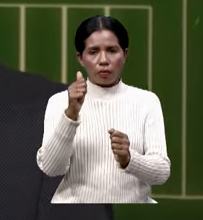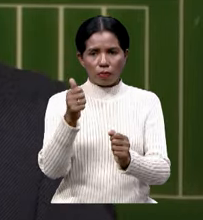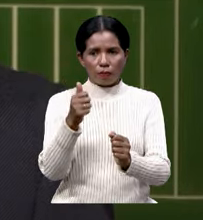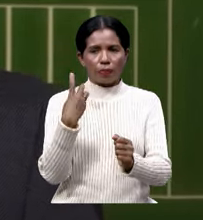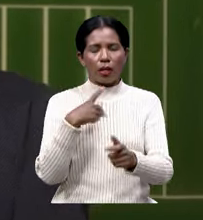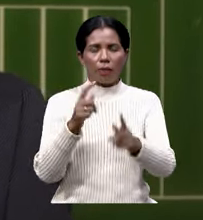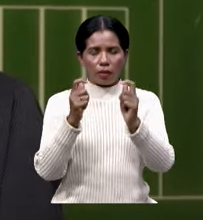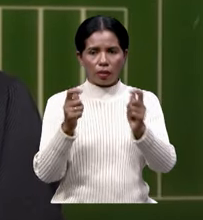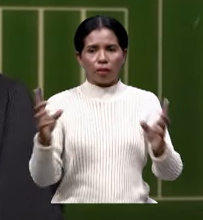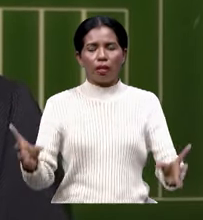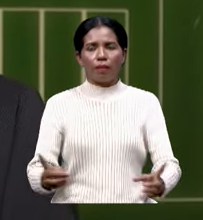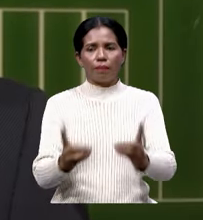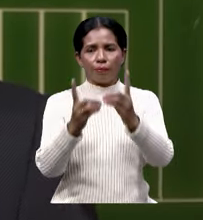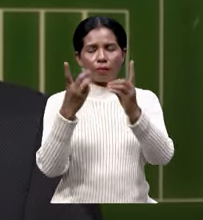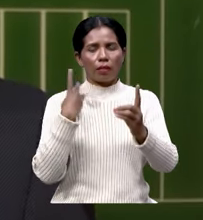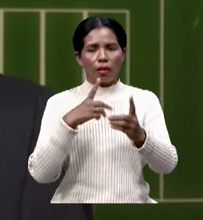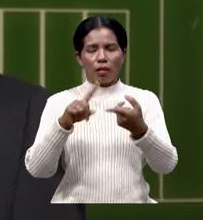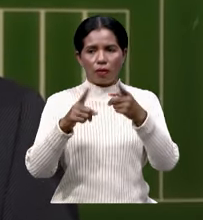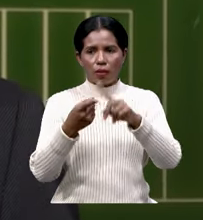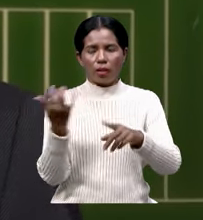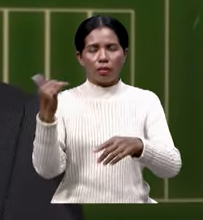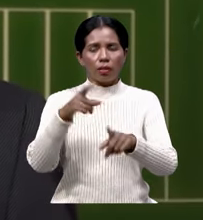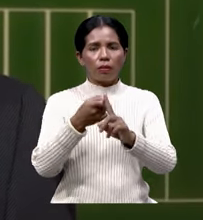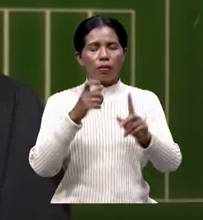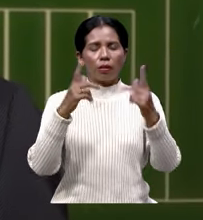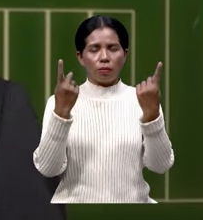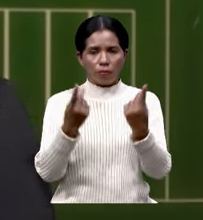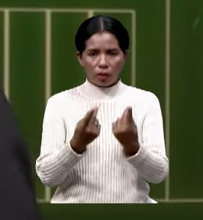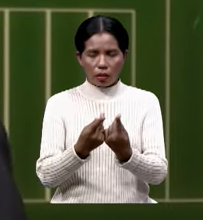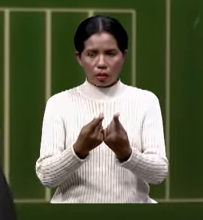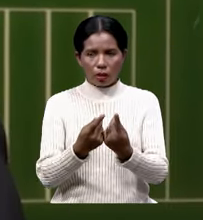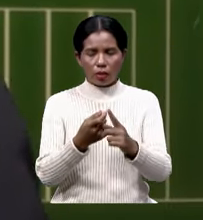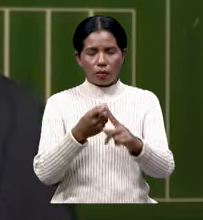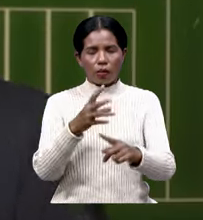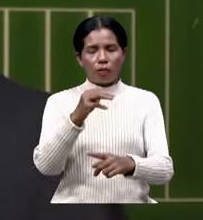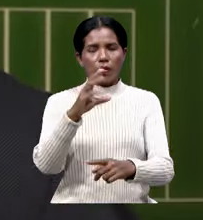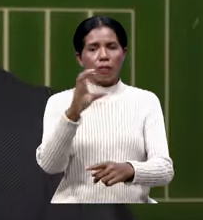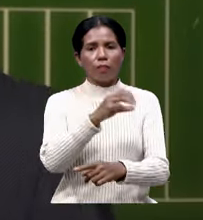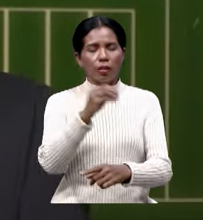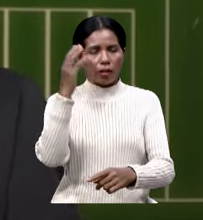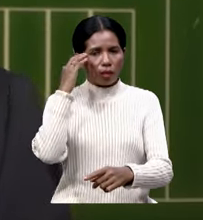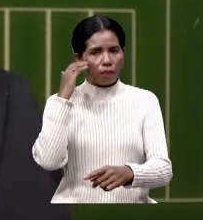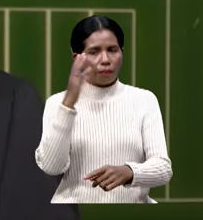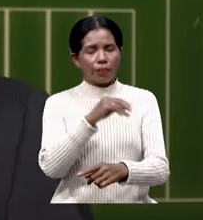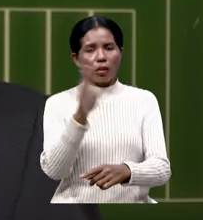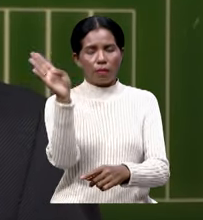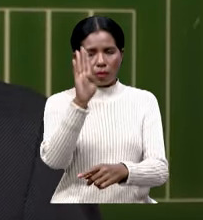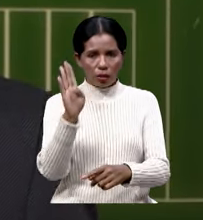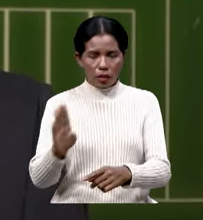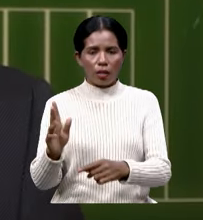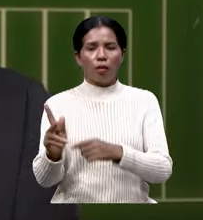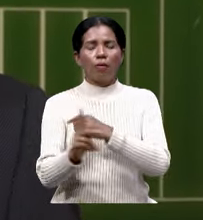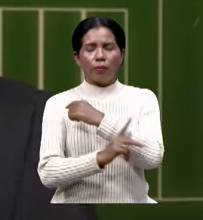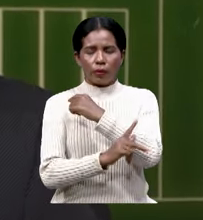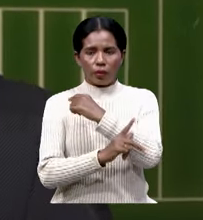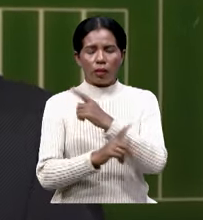tenta assurar a Itania Malu, que seria empresário, seria hoje, por exemplo, hoje, Moçambique, Angola, Brasil, Portugal,